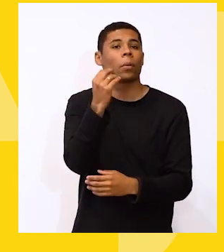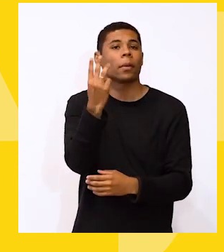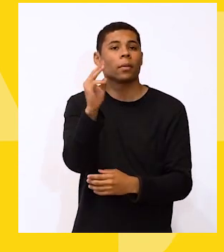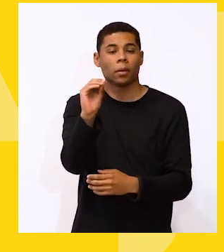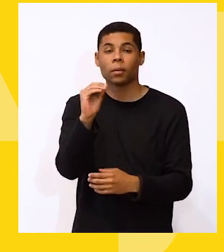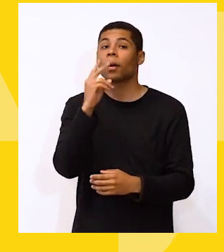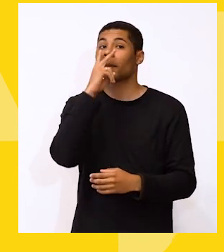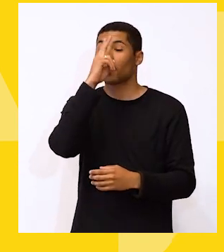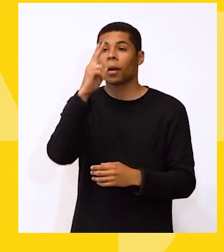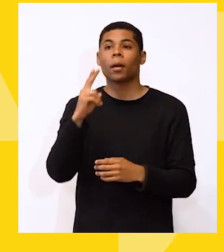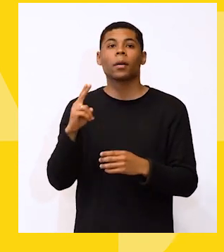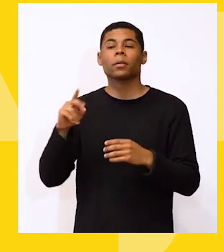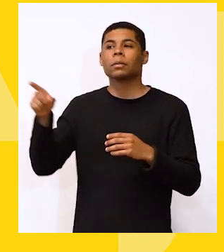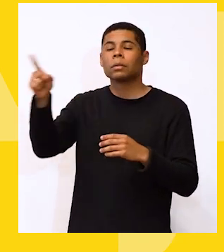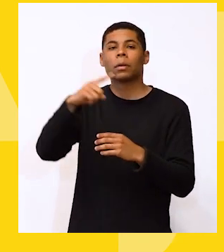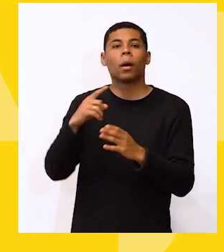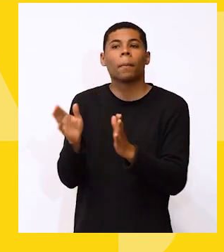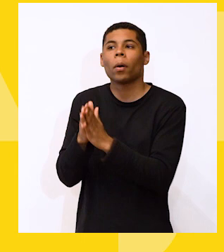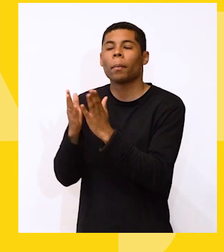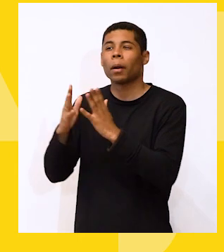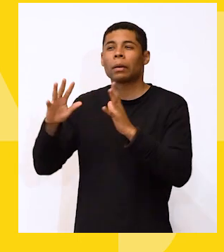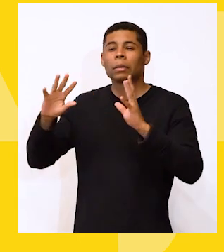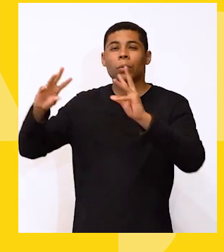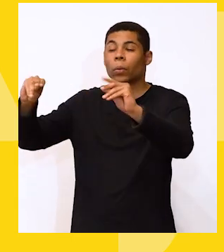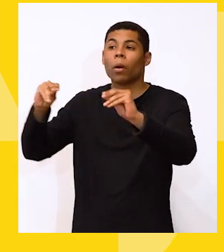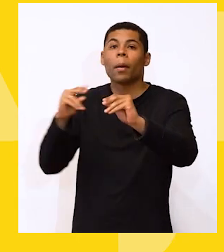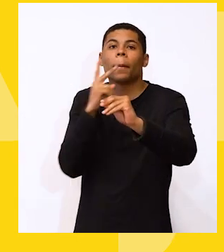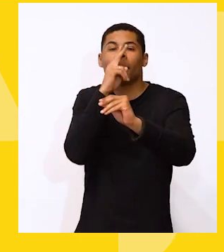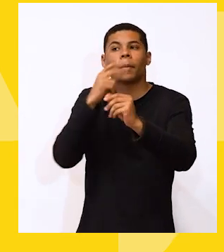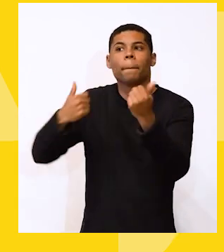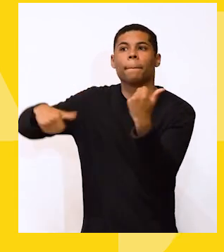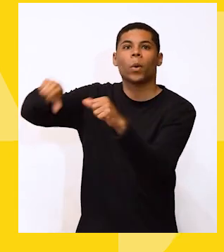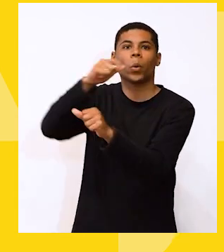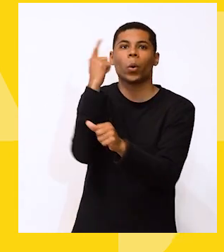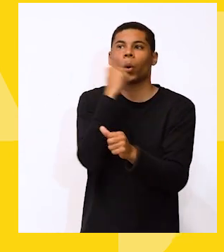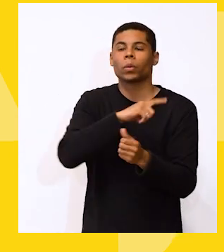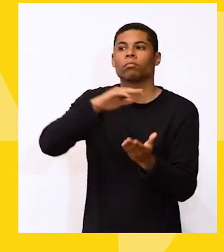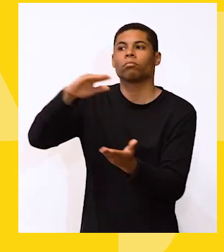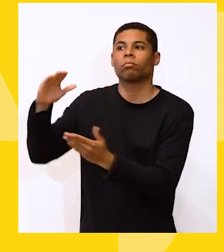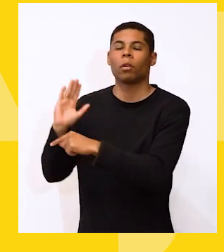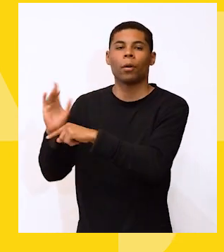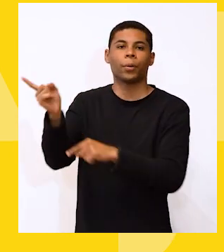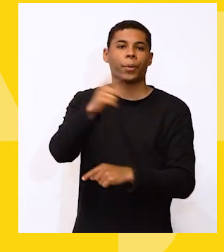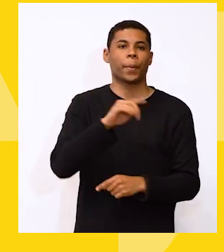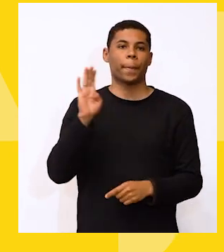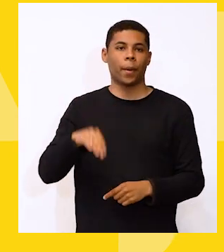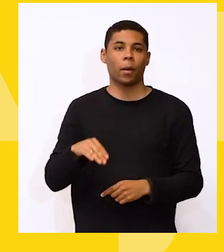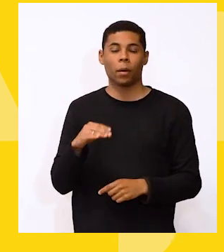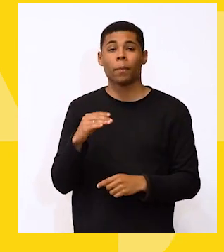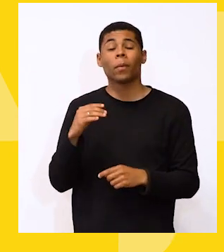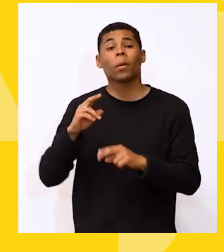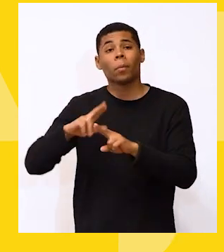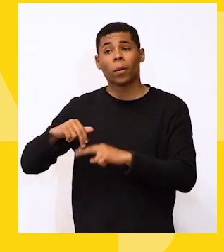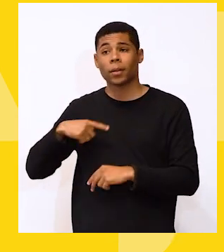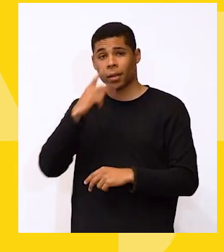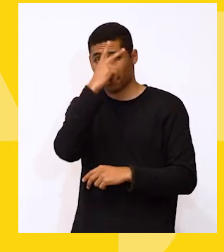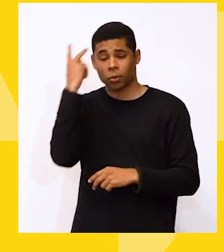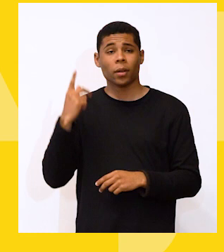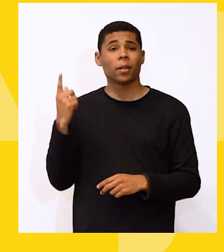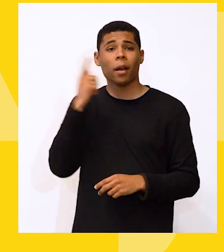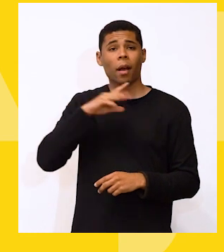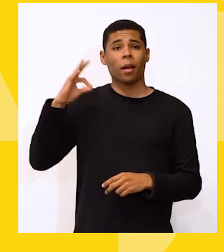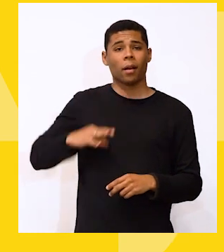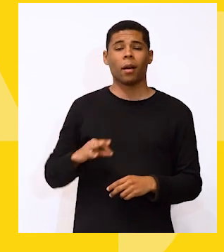edificar a pobreza extrema para todas as pessoas em todos os lugares atualmente medida como pessoas vivendo com menos de um dólar e 90 por dia por exemplo